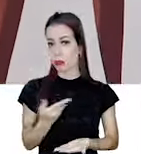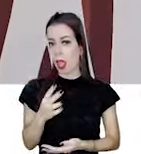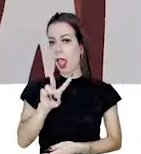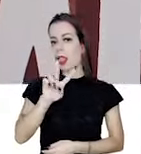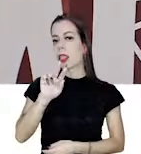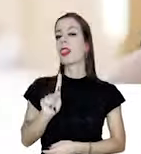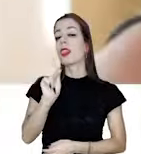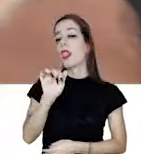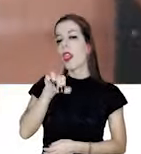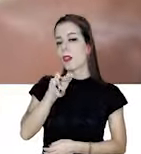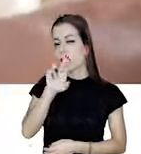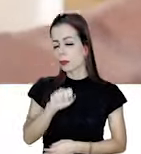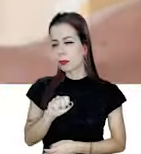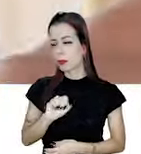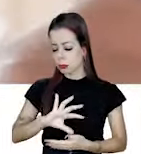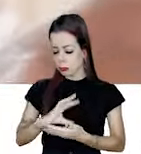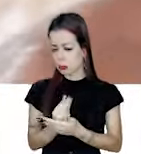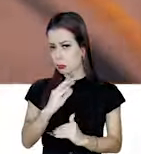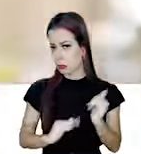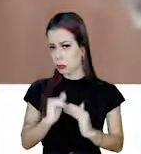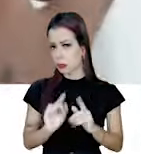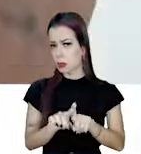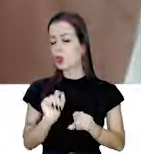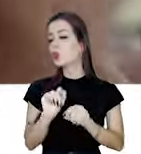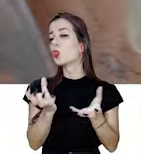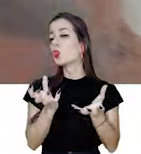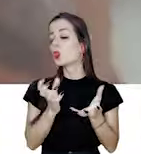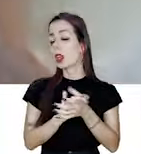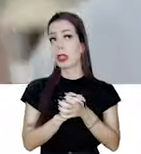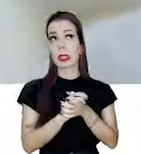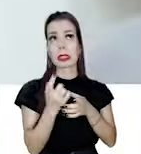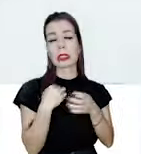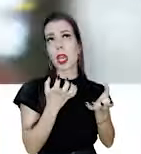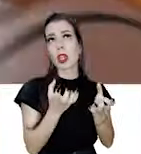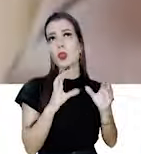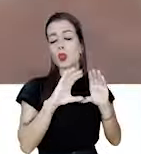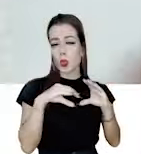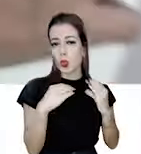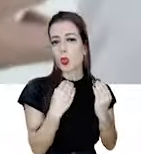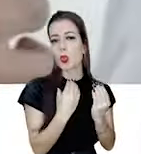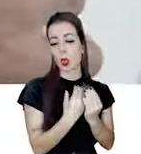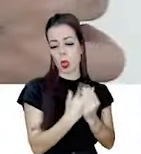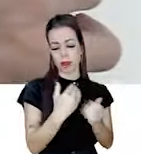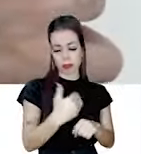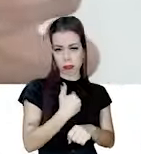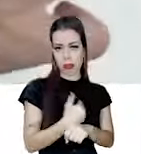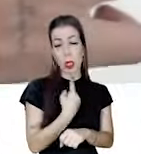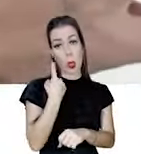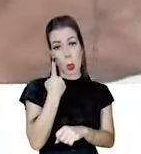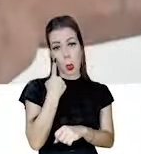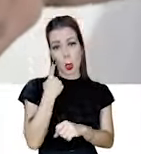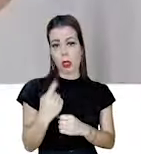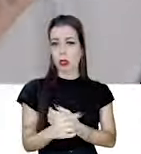Ó, pessoal, eu tô com o Kevin, artesão de Aquidauana. Vamos falar o seguinte, o que você tá esperando da feira este ano? Este ano estou esperando a comunidade,